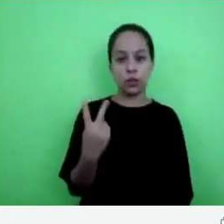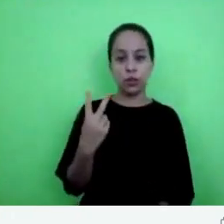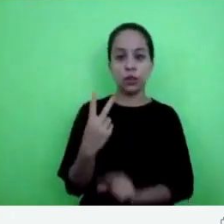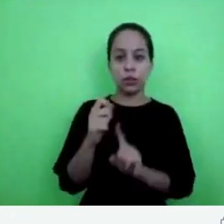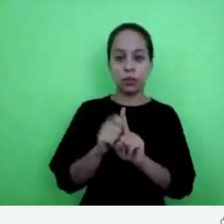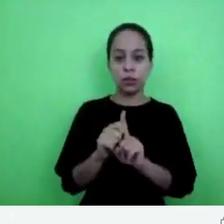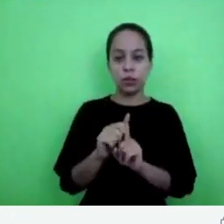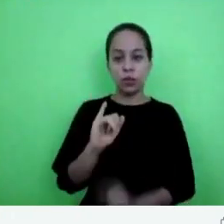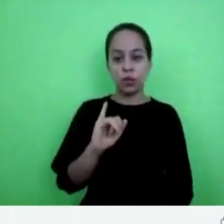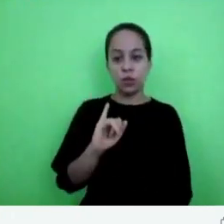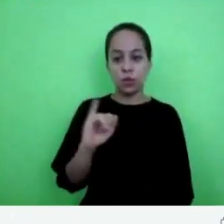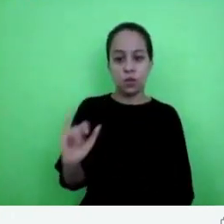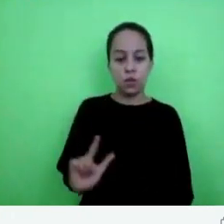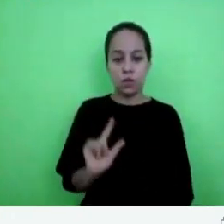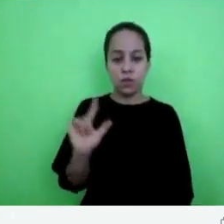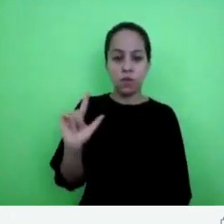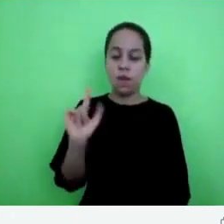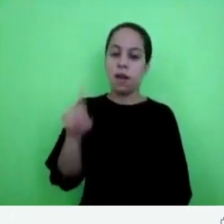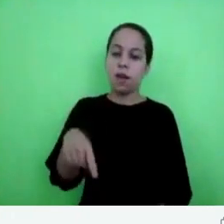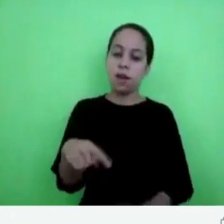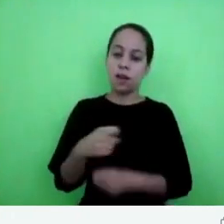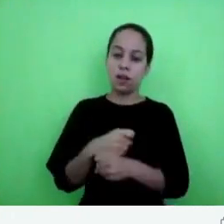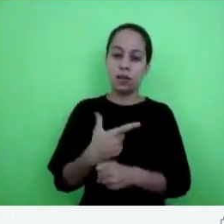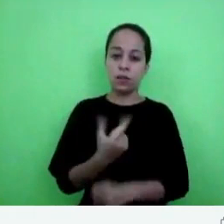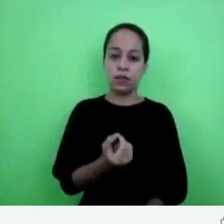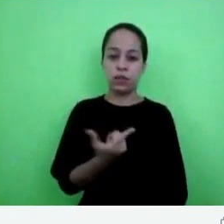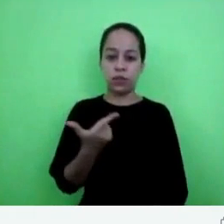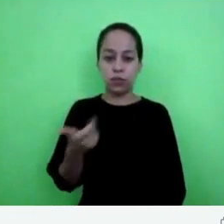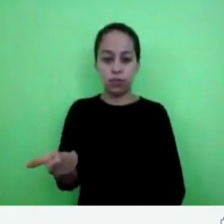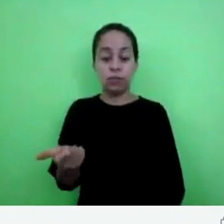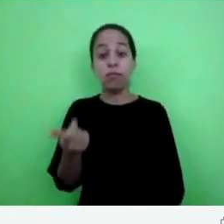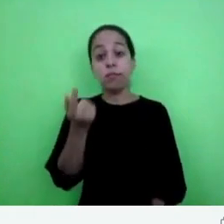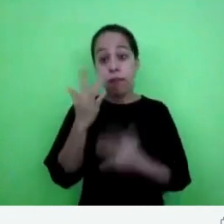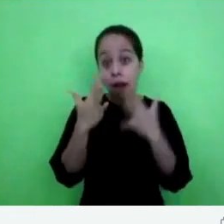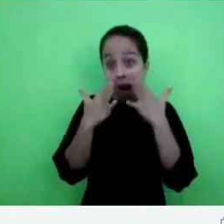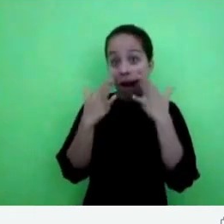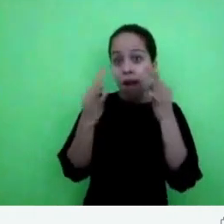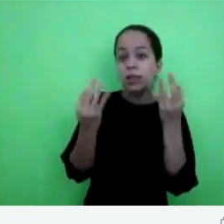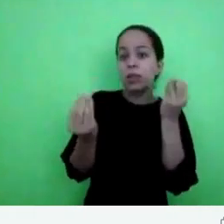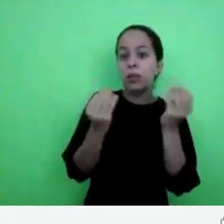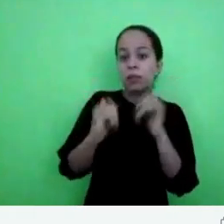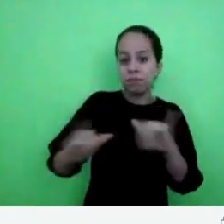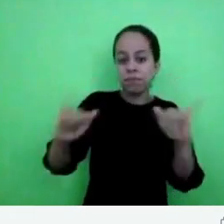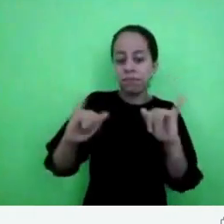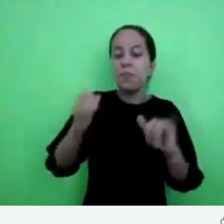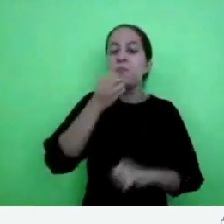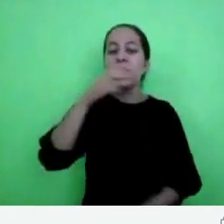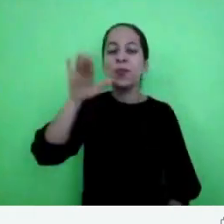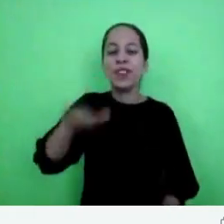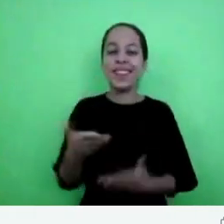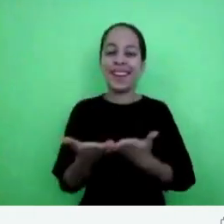2/7 de 2021 e orientamos que fique atento às publicações. Uma boa tarde a todos.